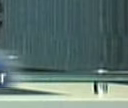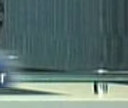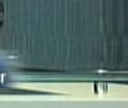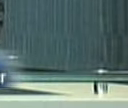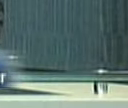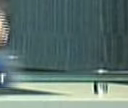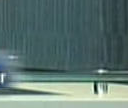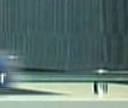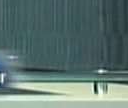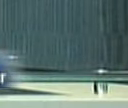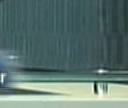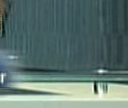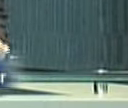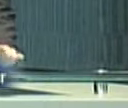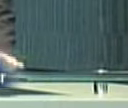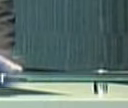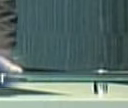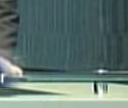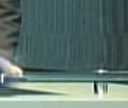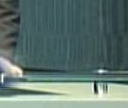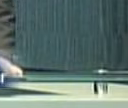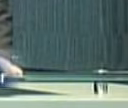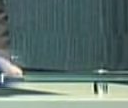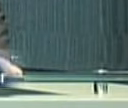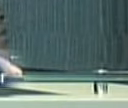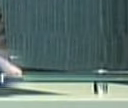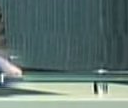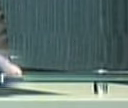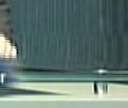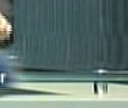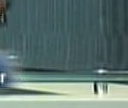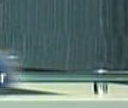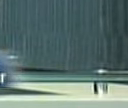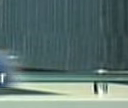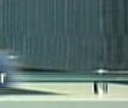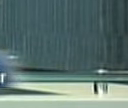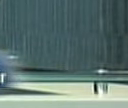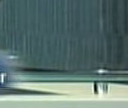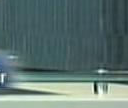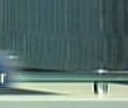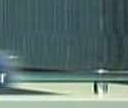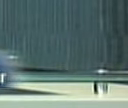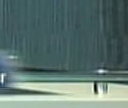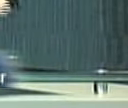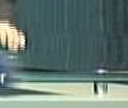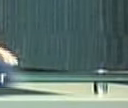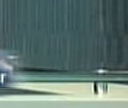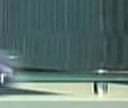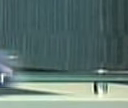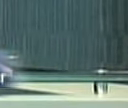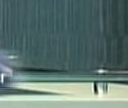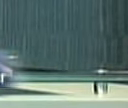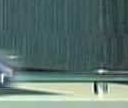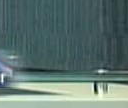atividades, ligada a um ex-deputado desta casa. Hoje o jornal renova denúncias